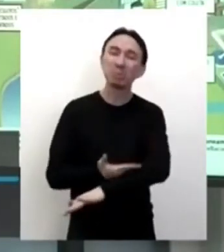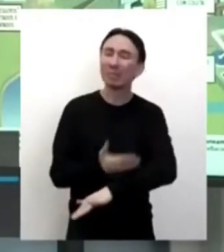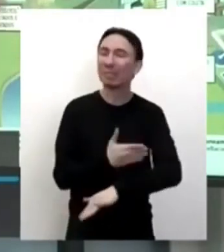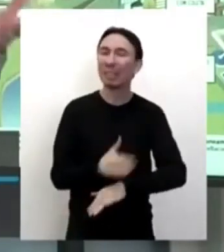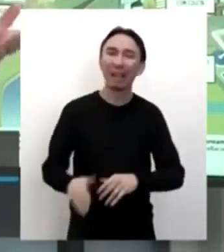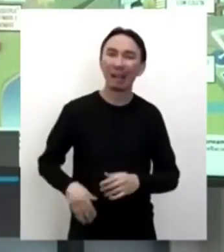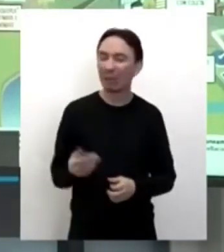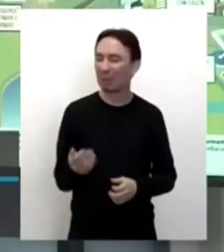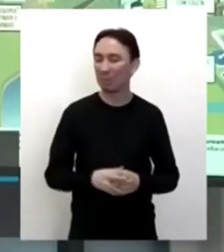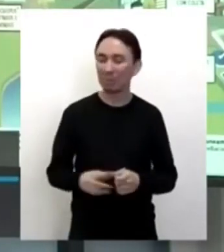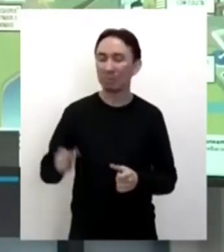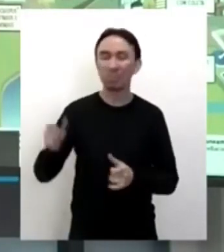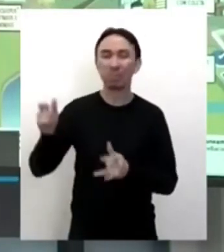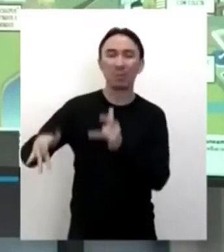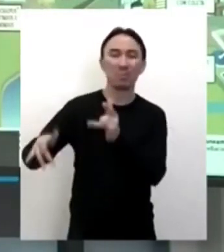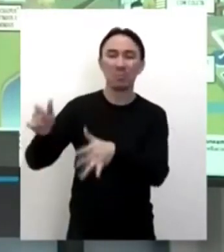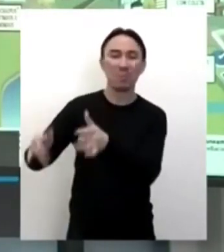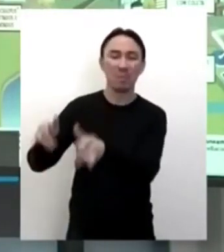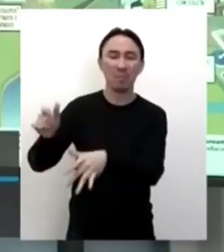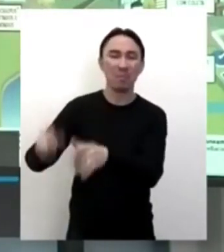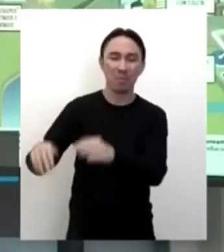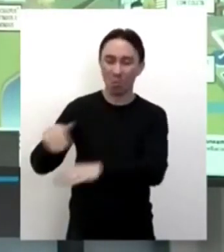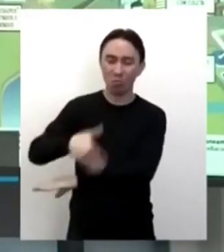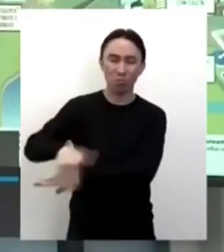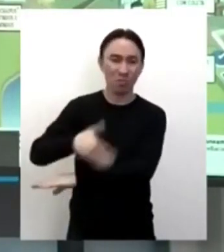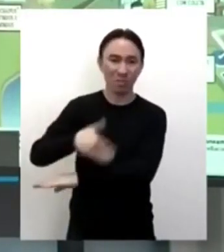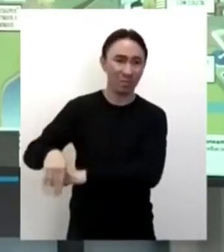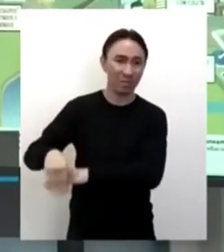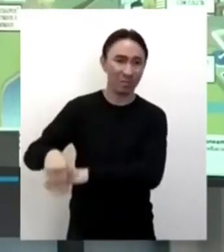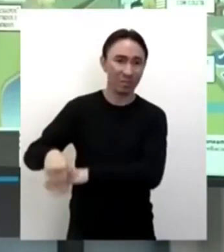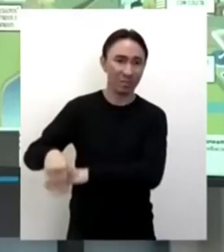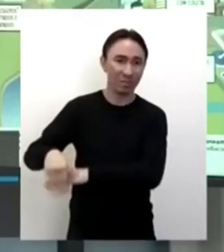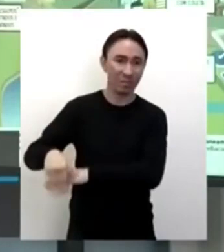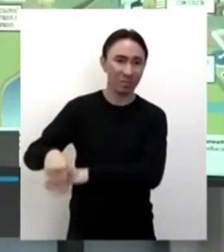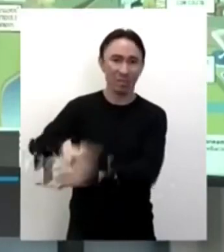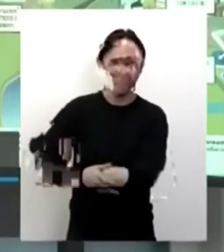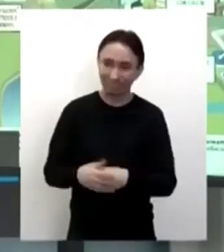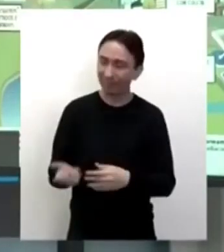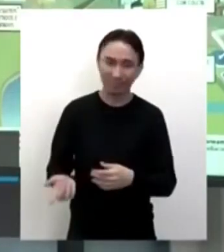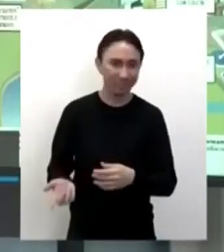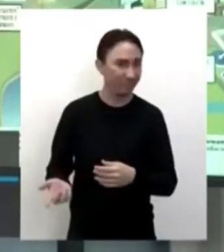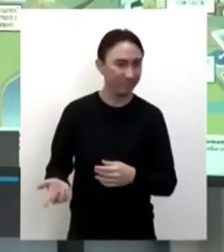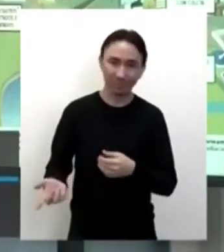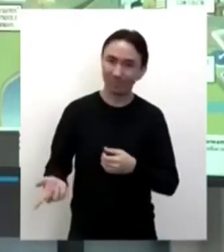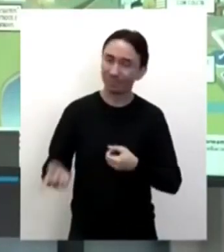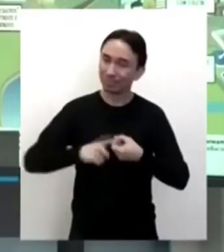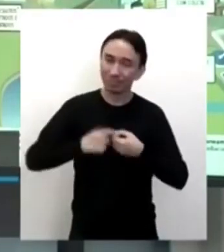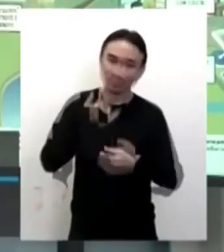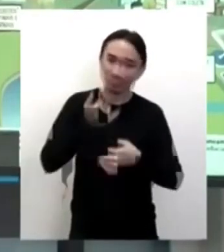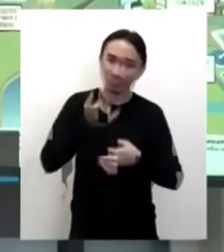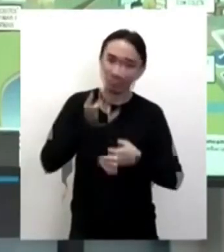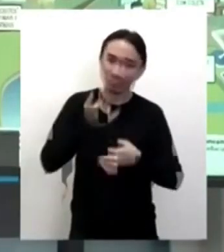sólido e entulho nas ruas. O reflexo volta para o ser humano, né? Então é um reflexo que